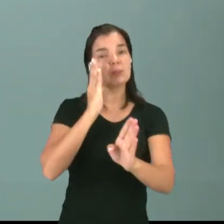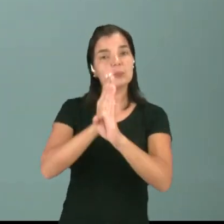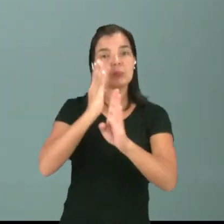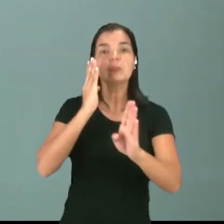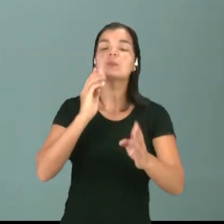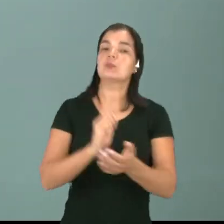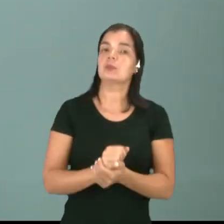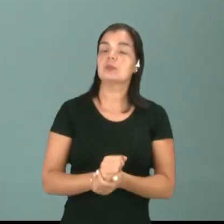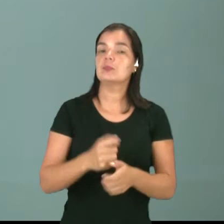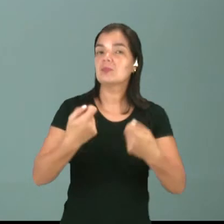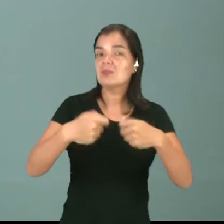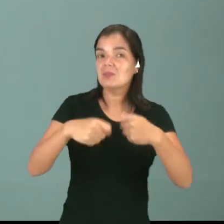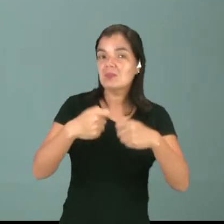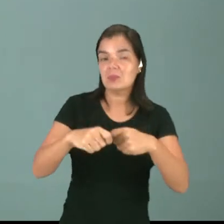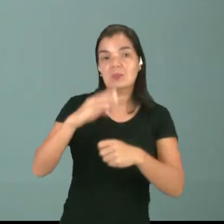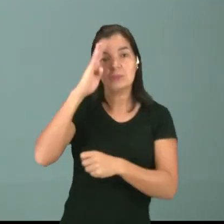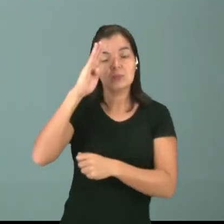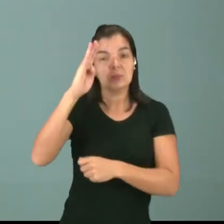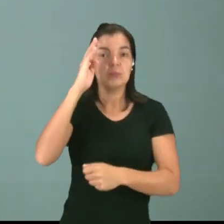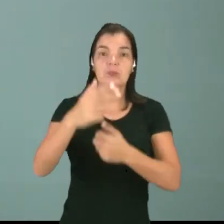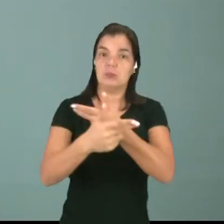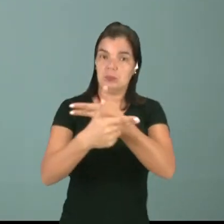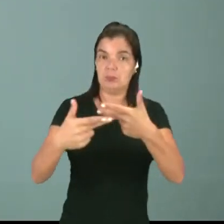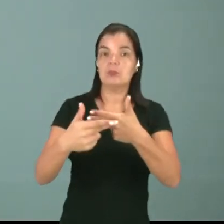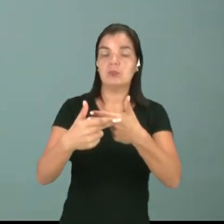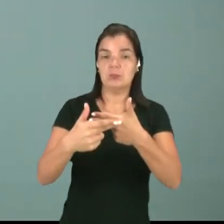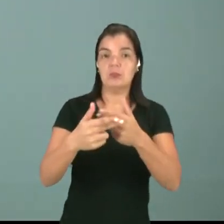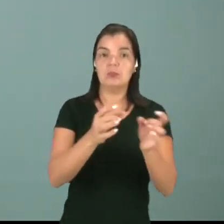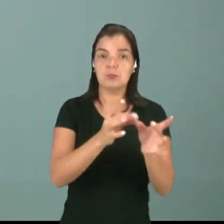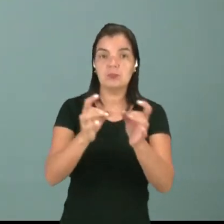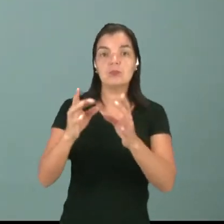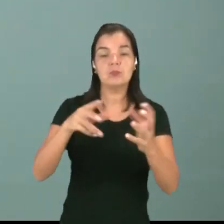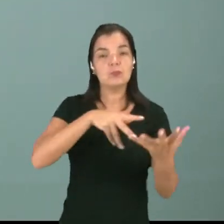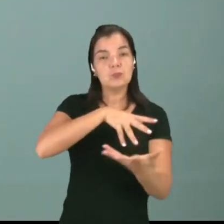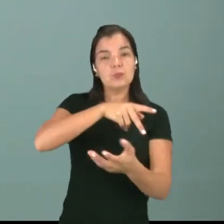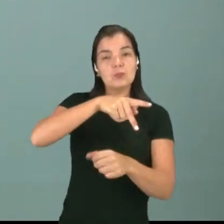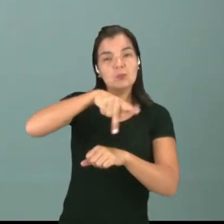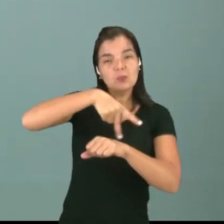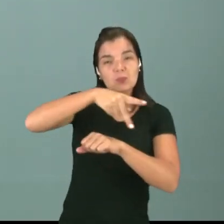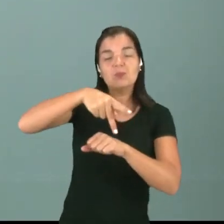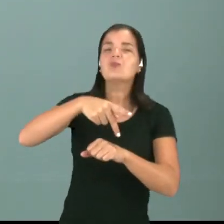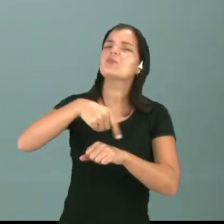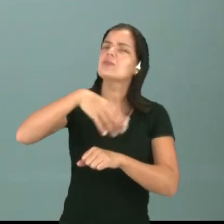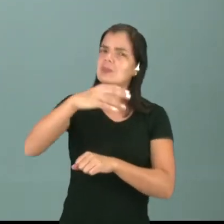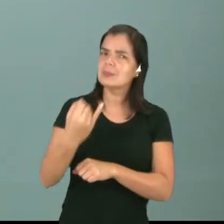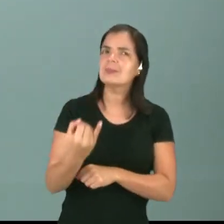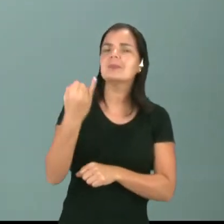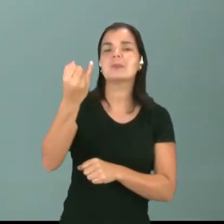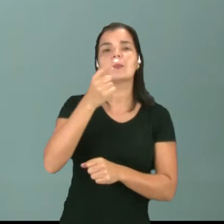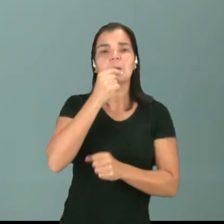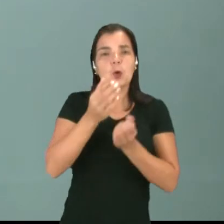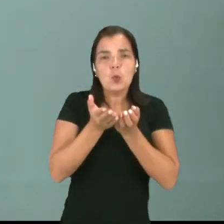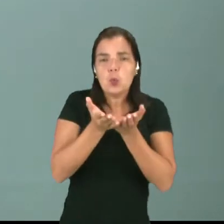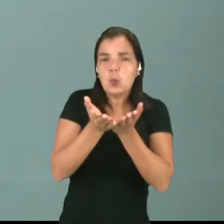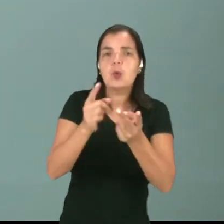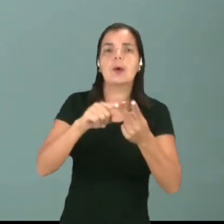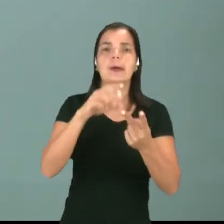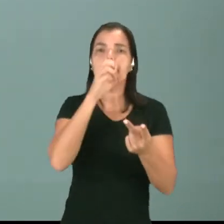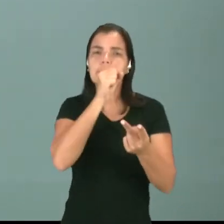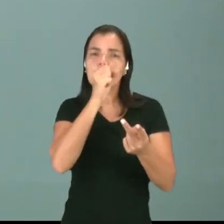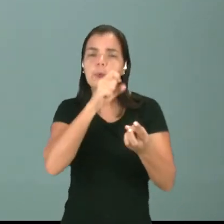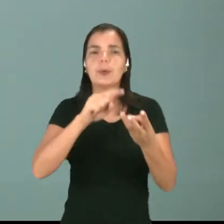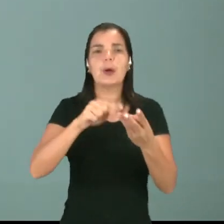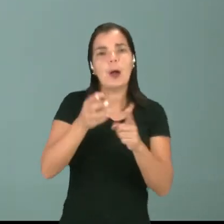conta de depender desses principais produtos que são no mercado mundial mais importante, aí eu me refiro a trigo, refiro a laranja,